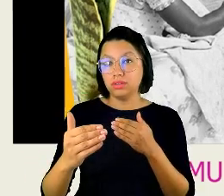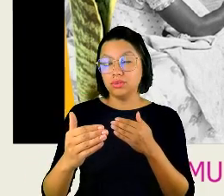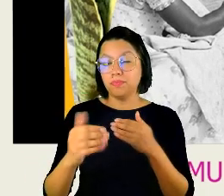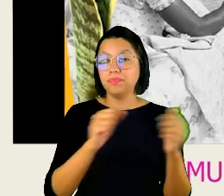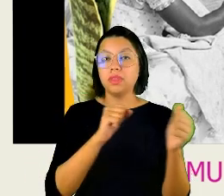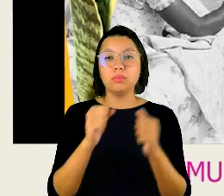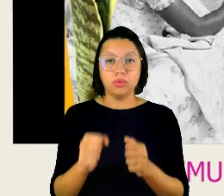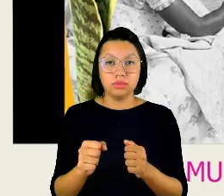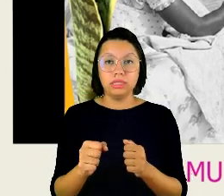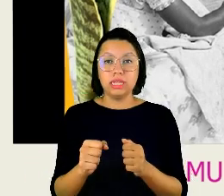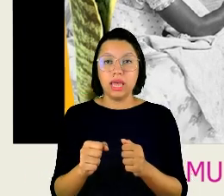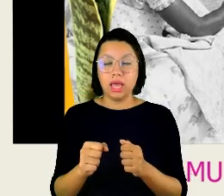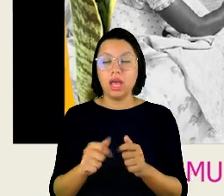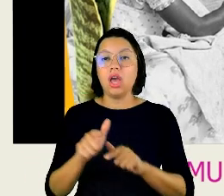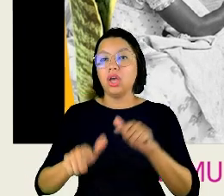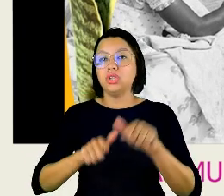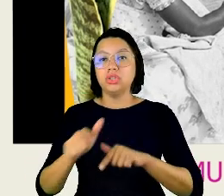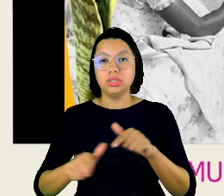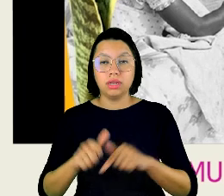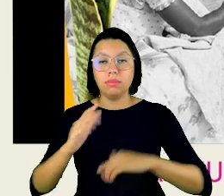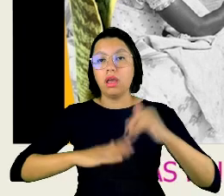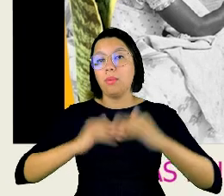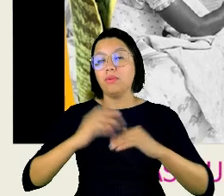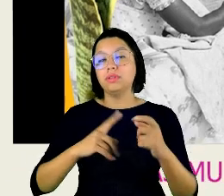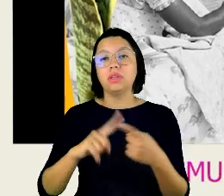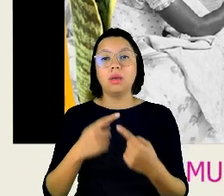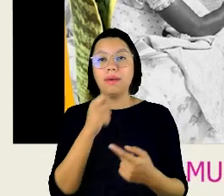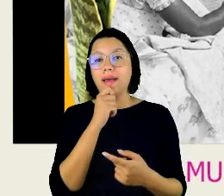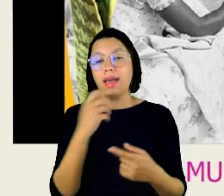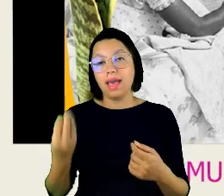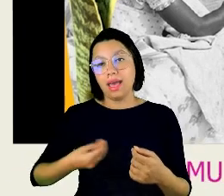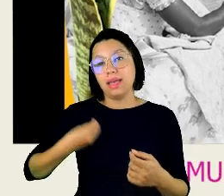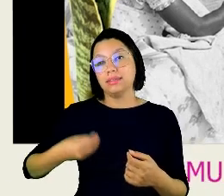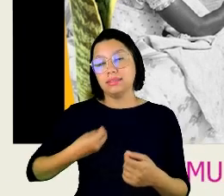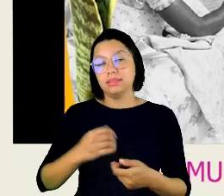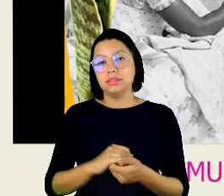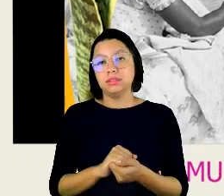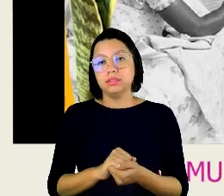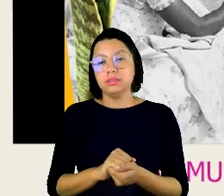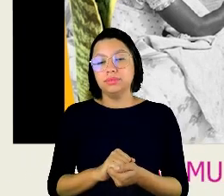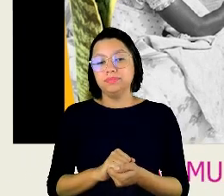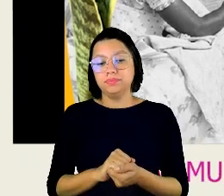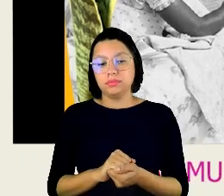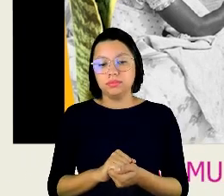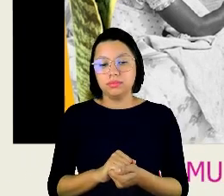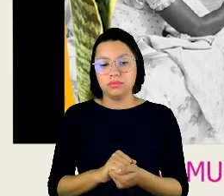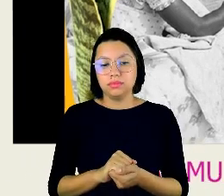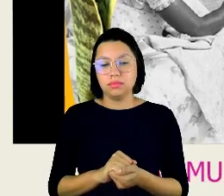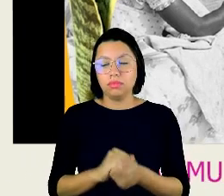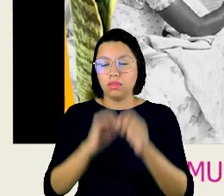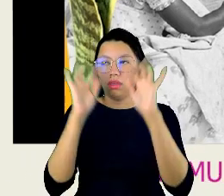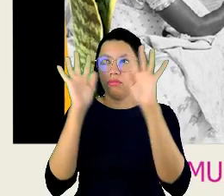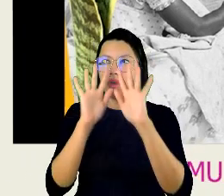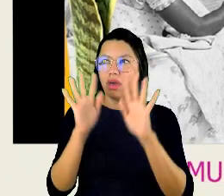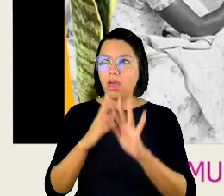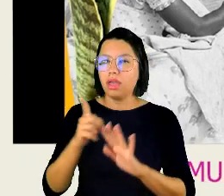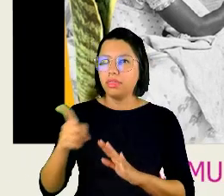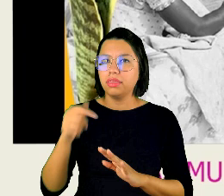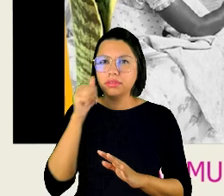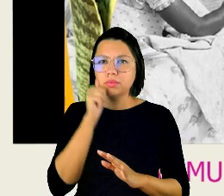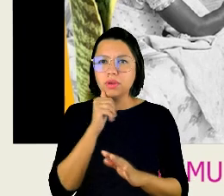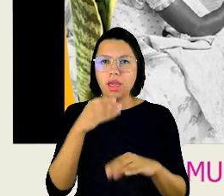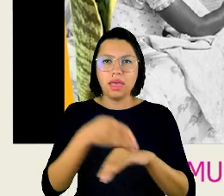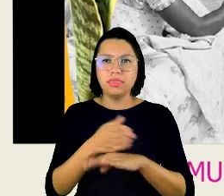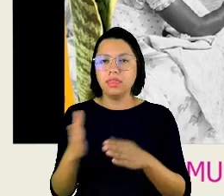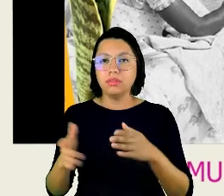na possibilidade de carreira e profissão, mas ainda existe uma invisibilidade dessas mulheres